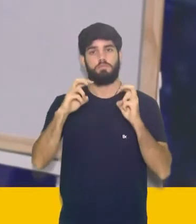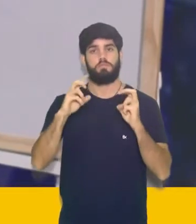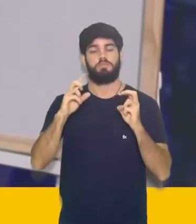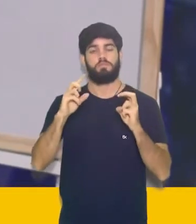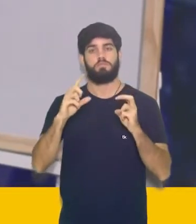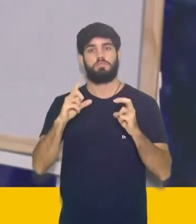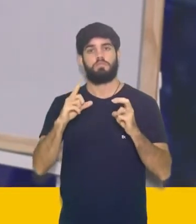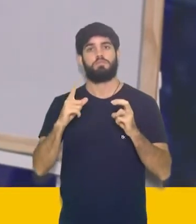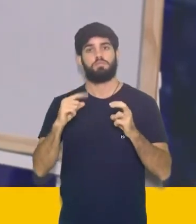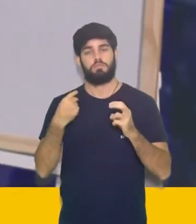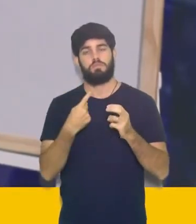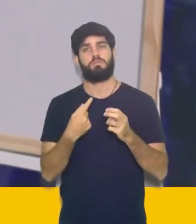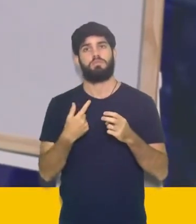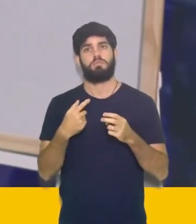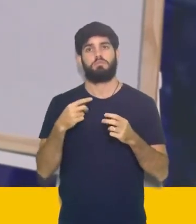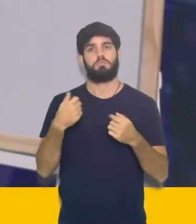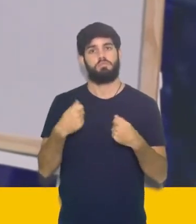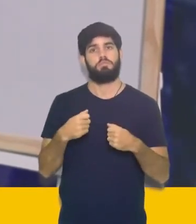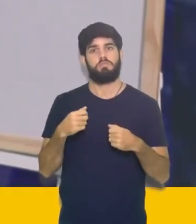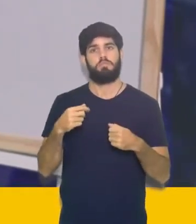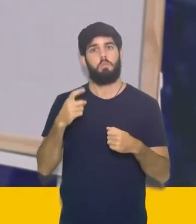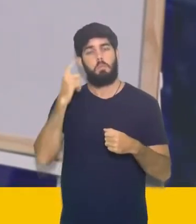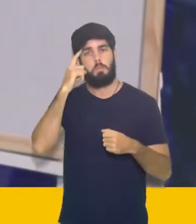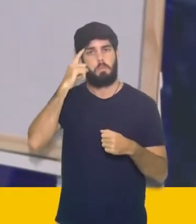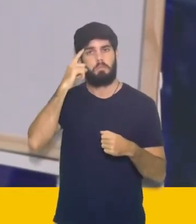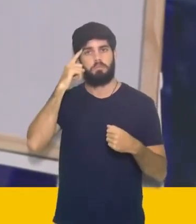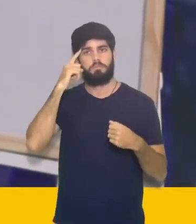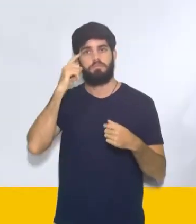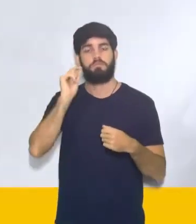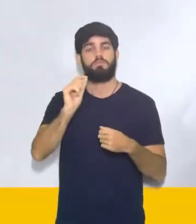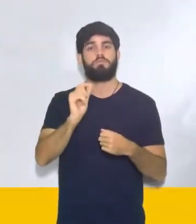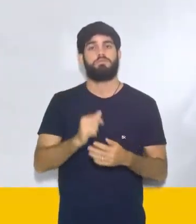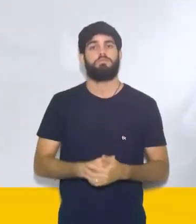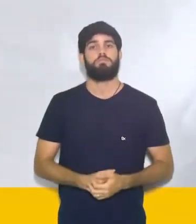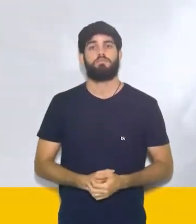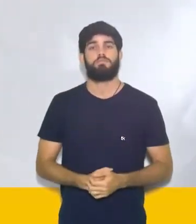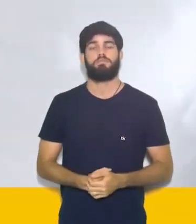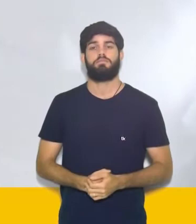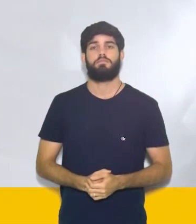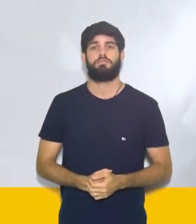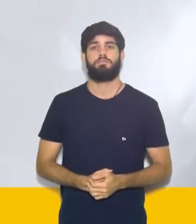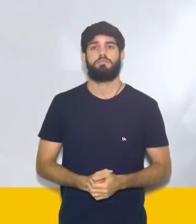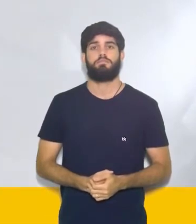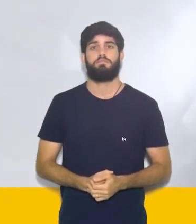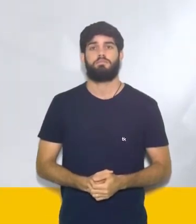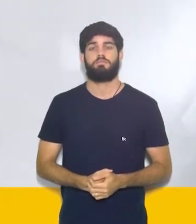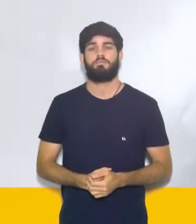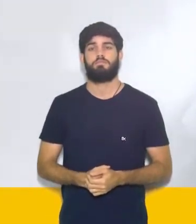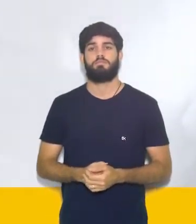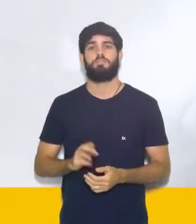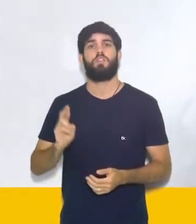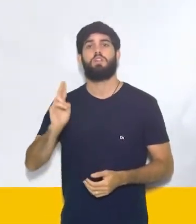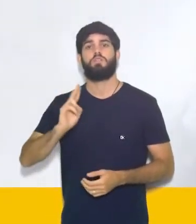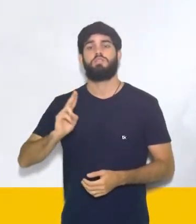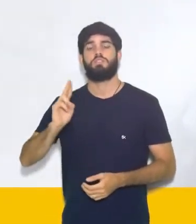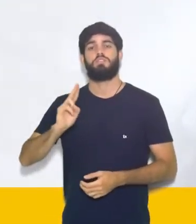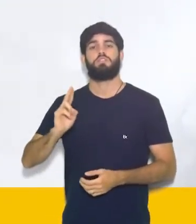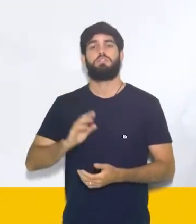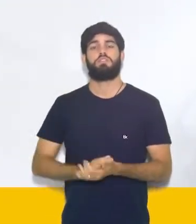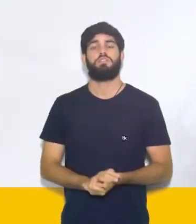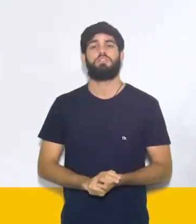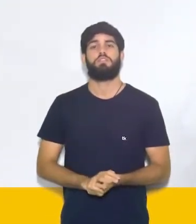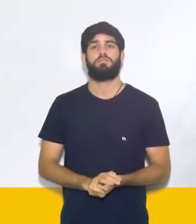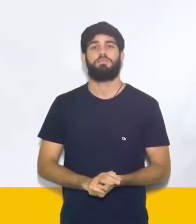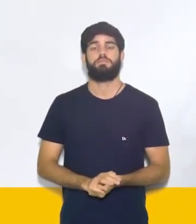que a gente deve pensar nele e muito é a universidade.